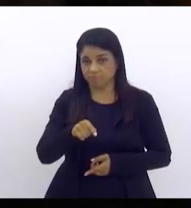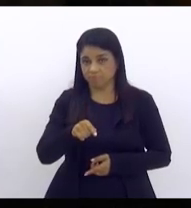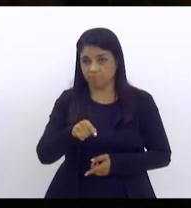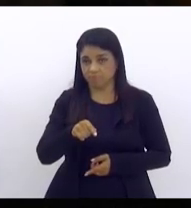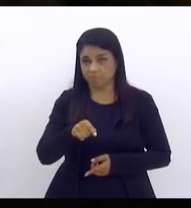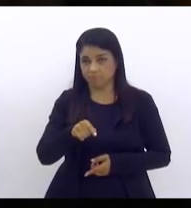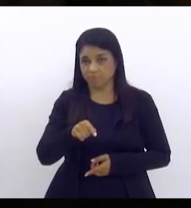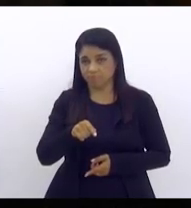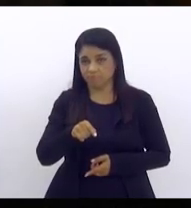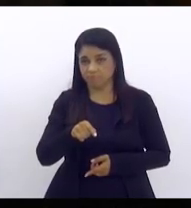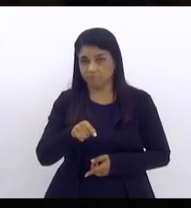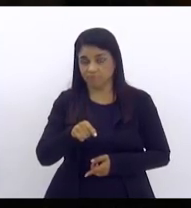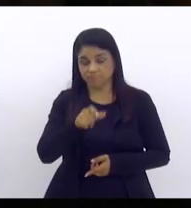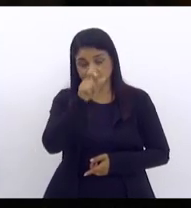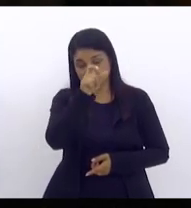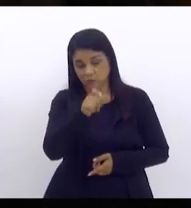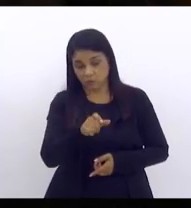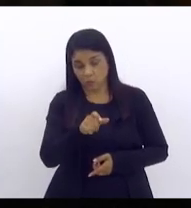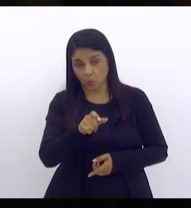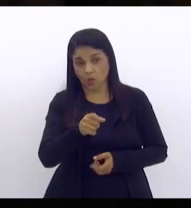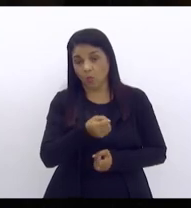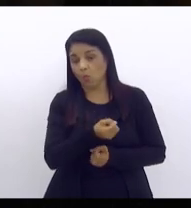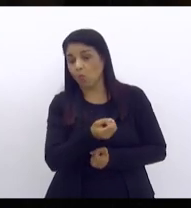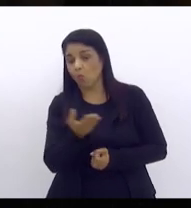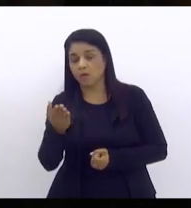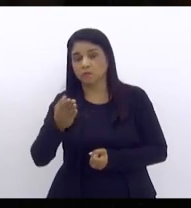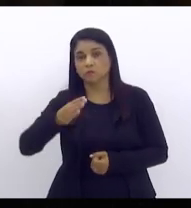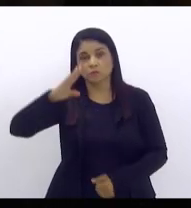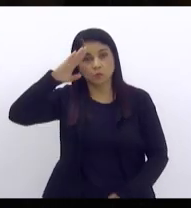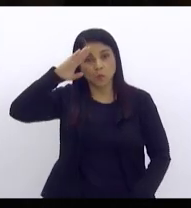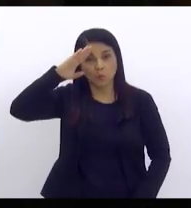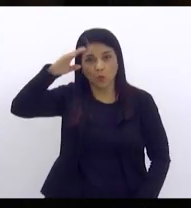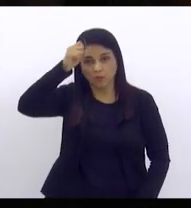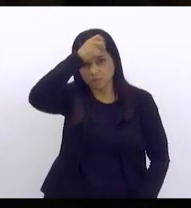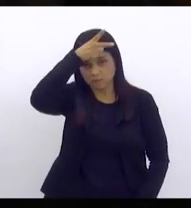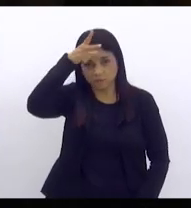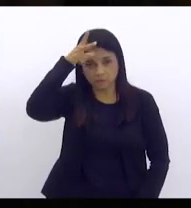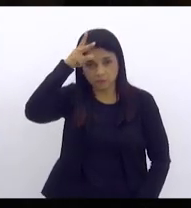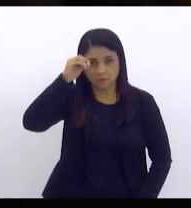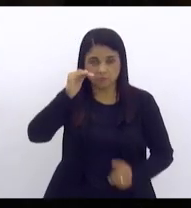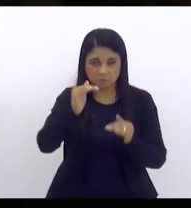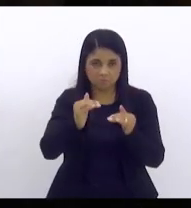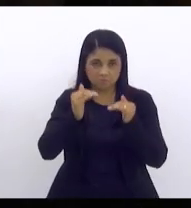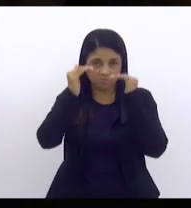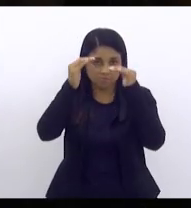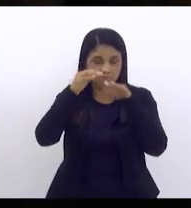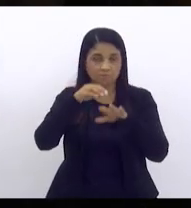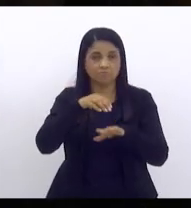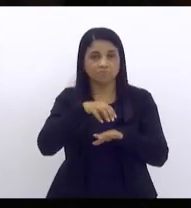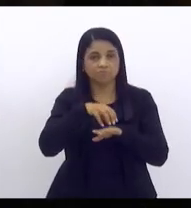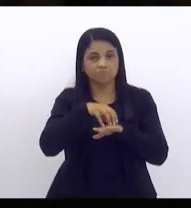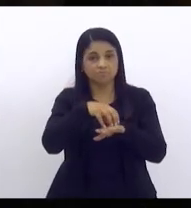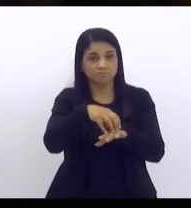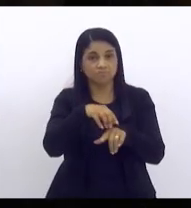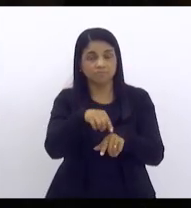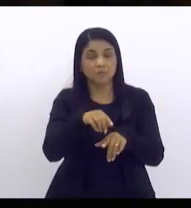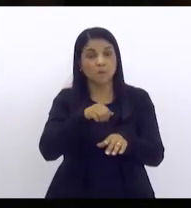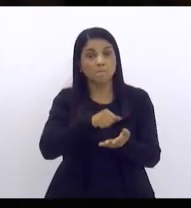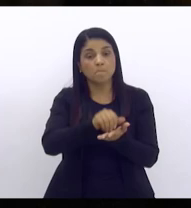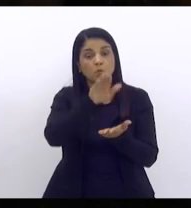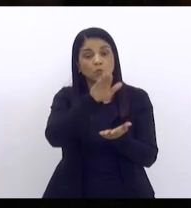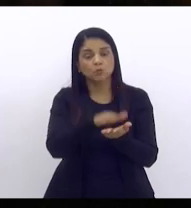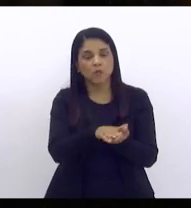a X guardas municipais para ser autoridade de trânsito, para multar